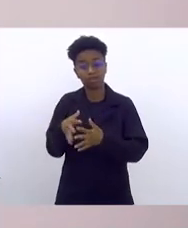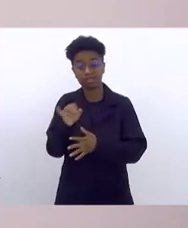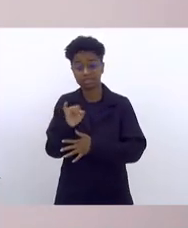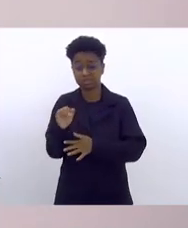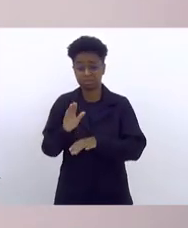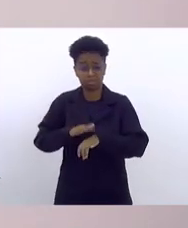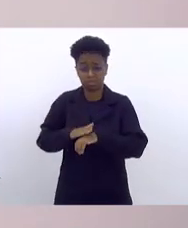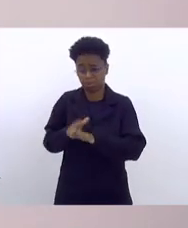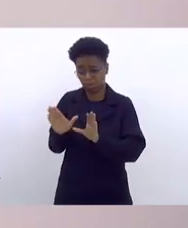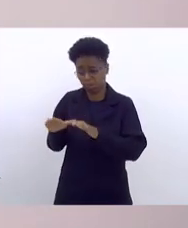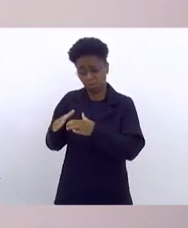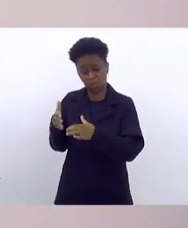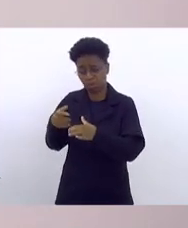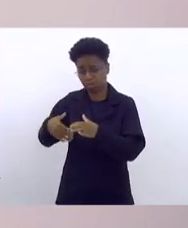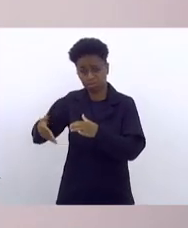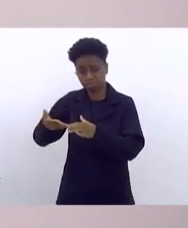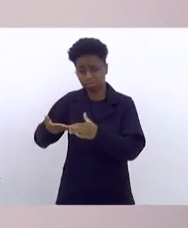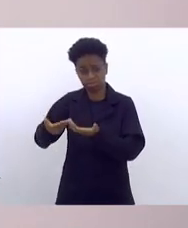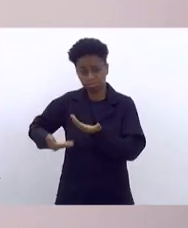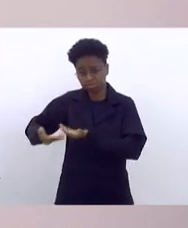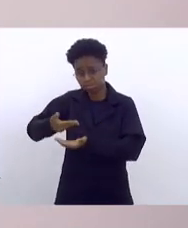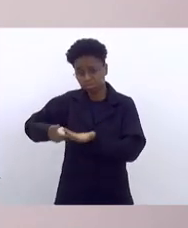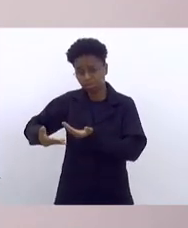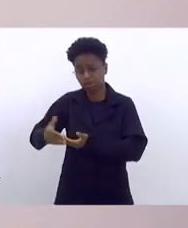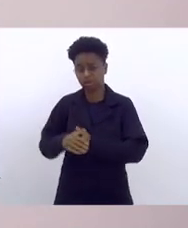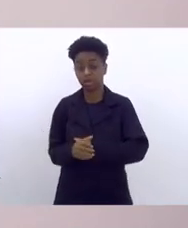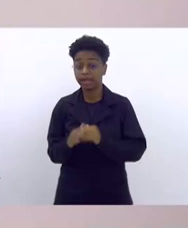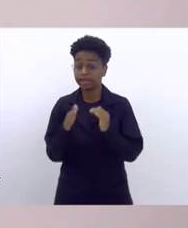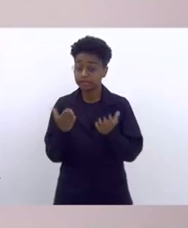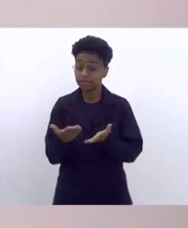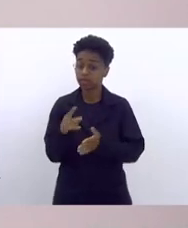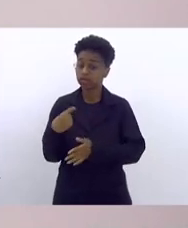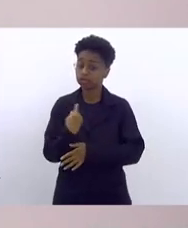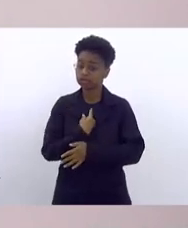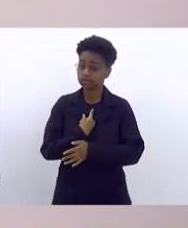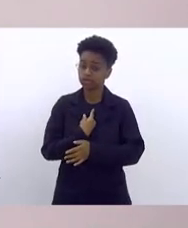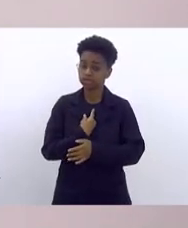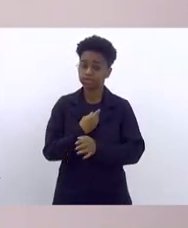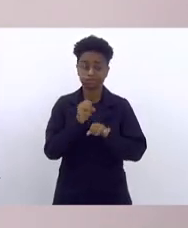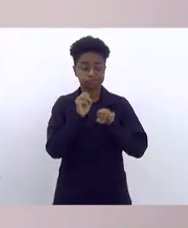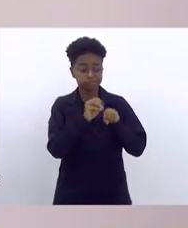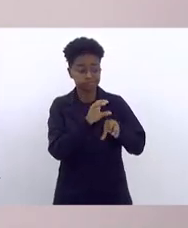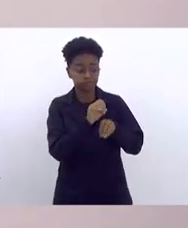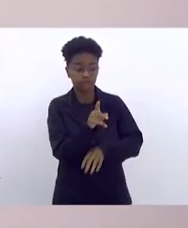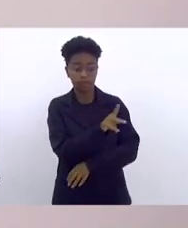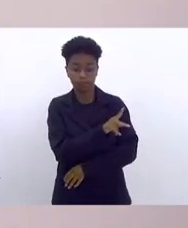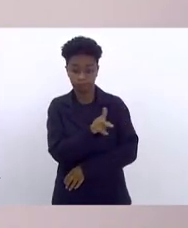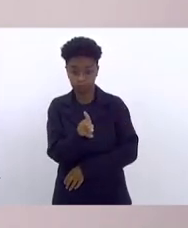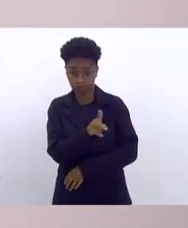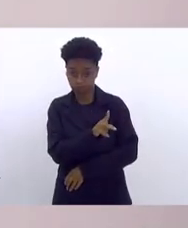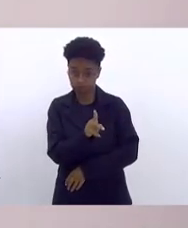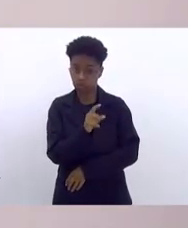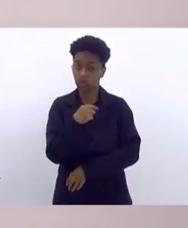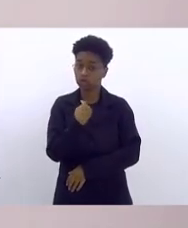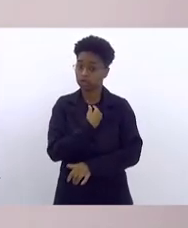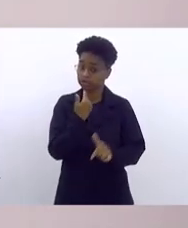eles próprios então a gente capacita os professores a gente trabalha com os professores